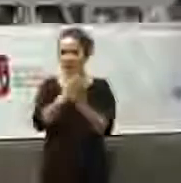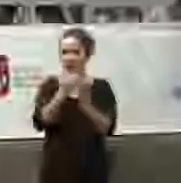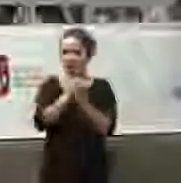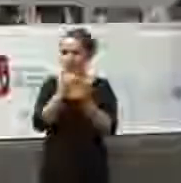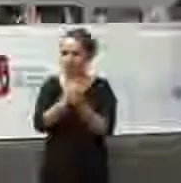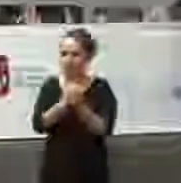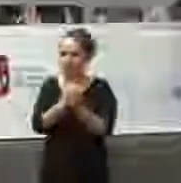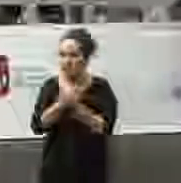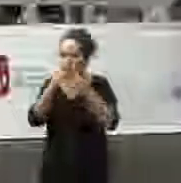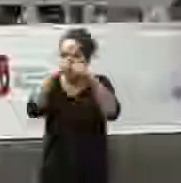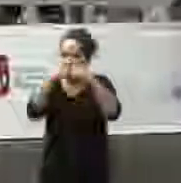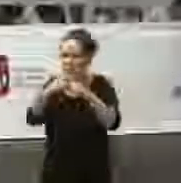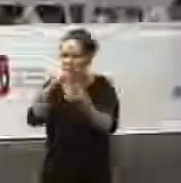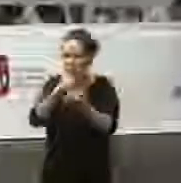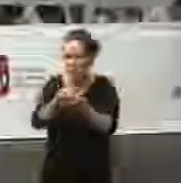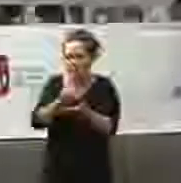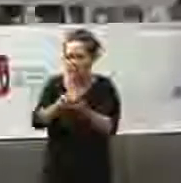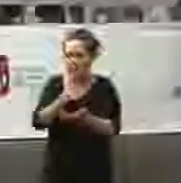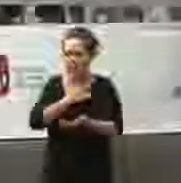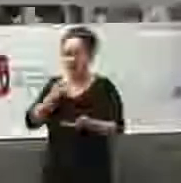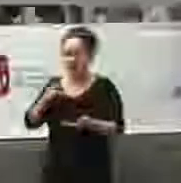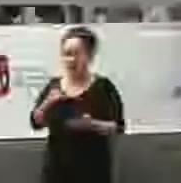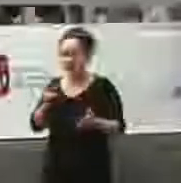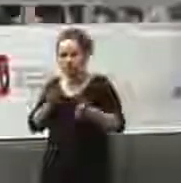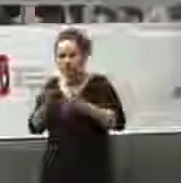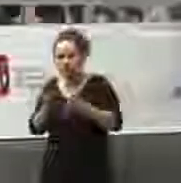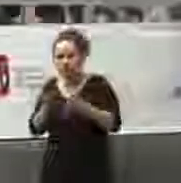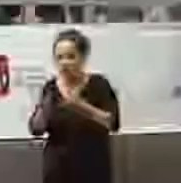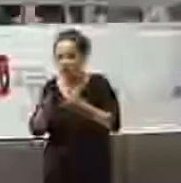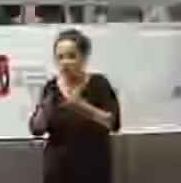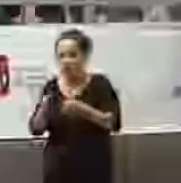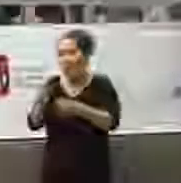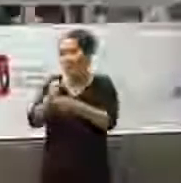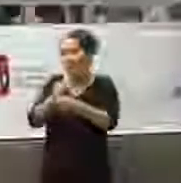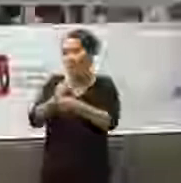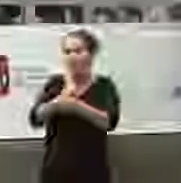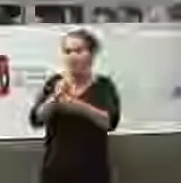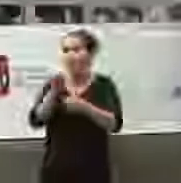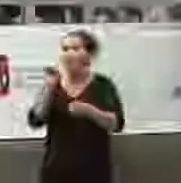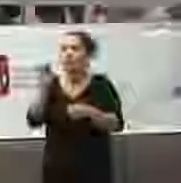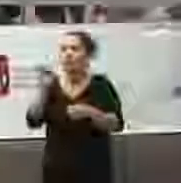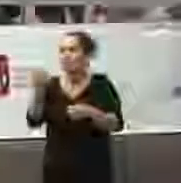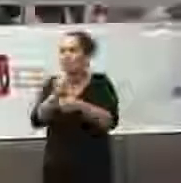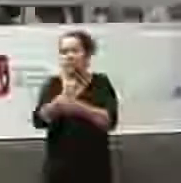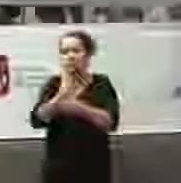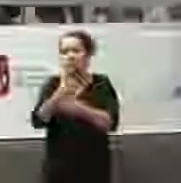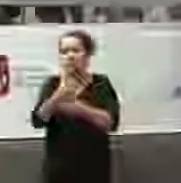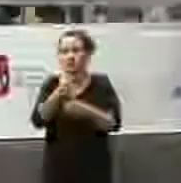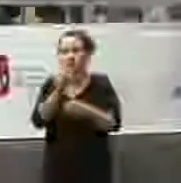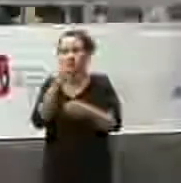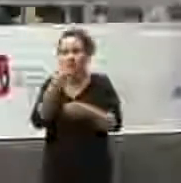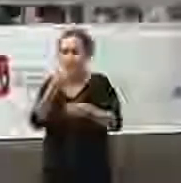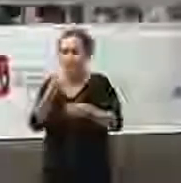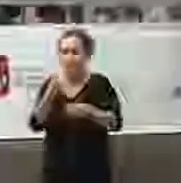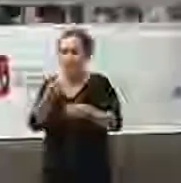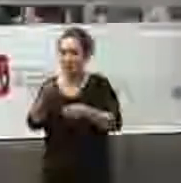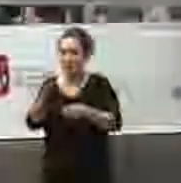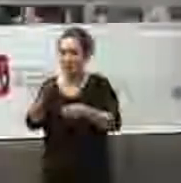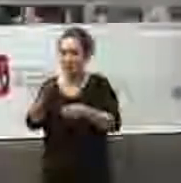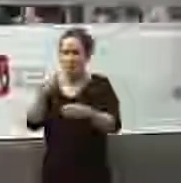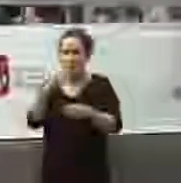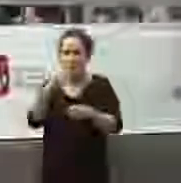contra a secretaria de saúde durante somente o ano de 2018 foram 4223